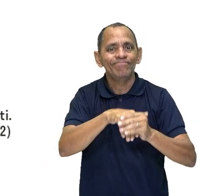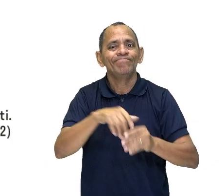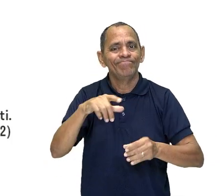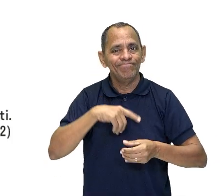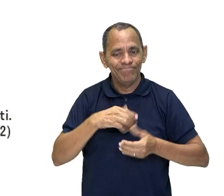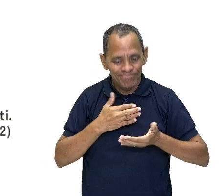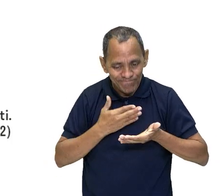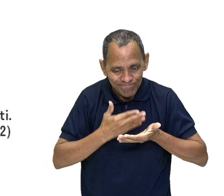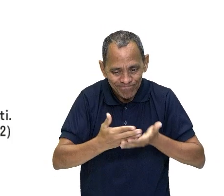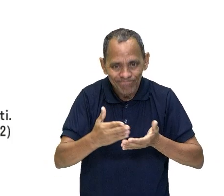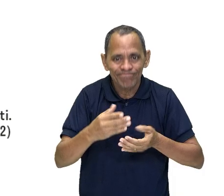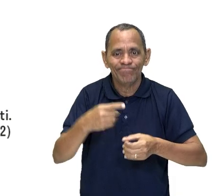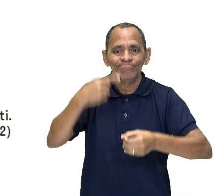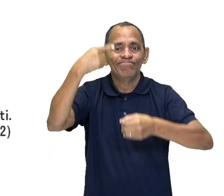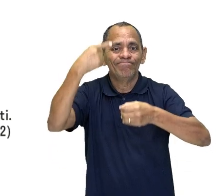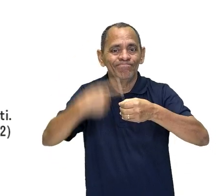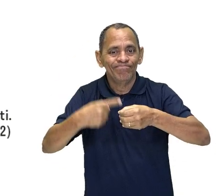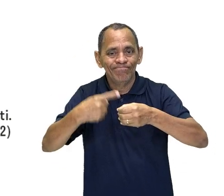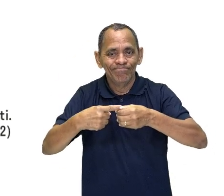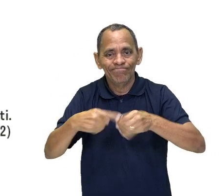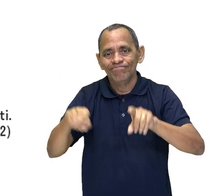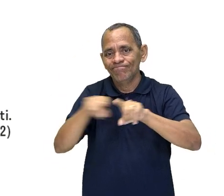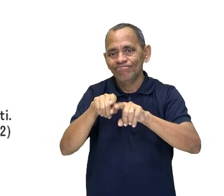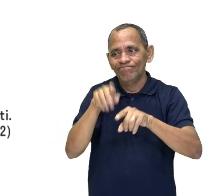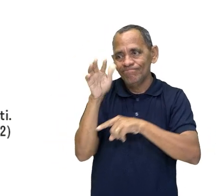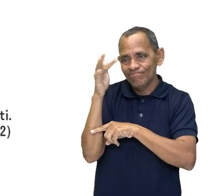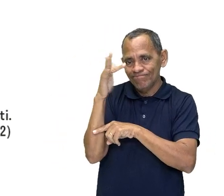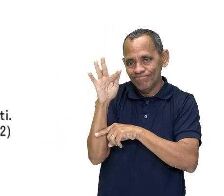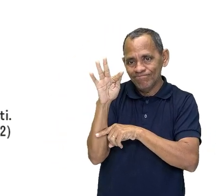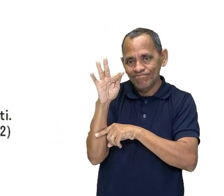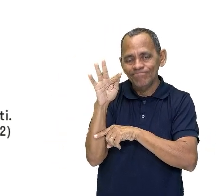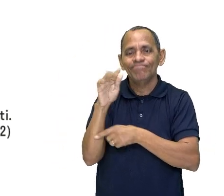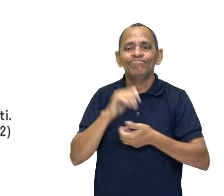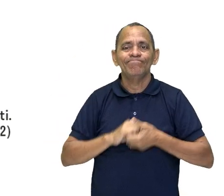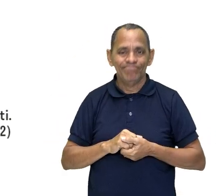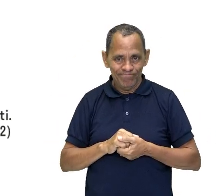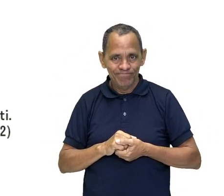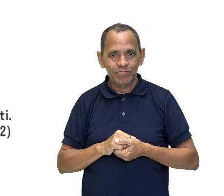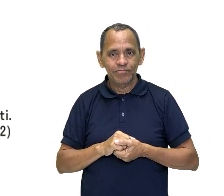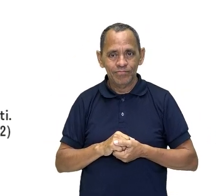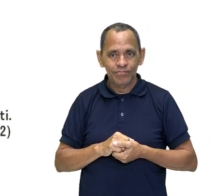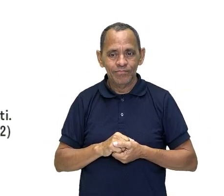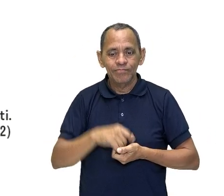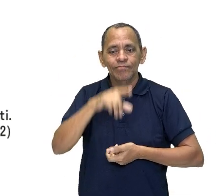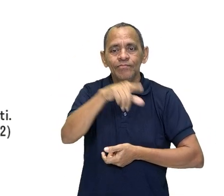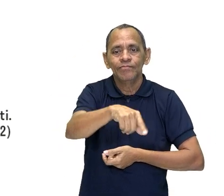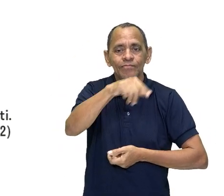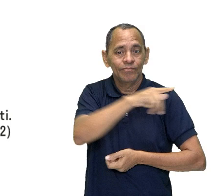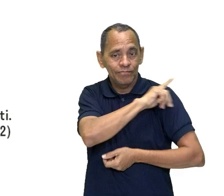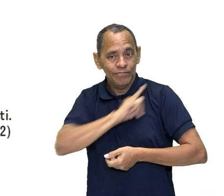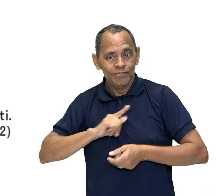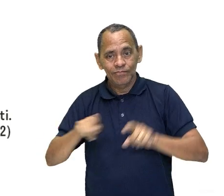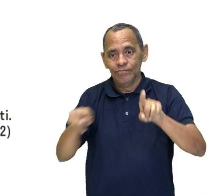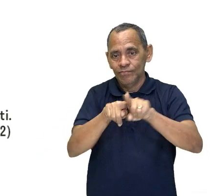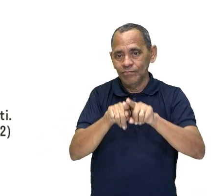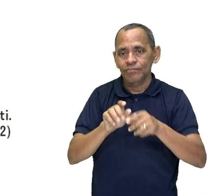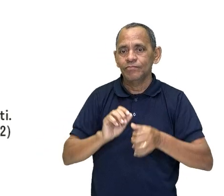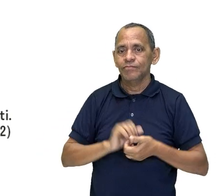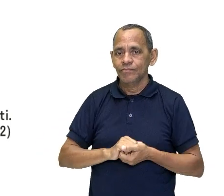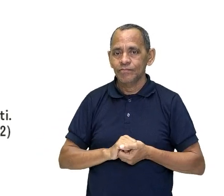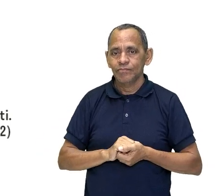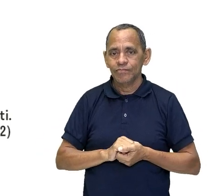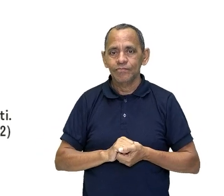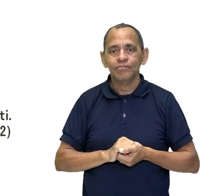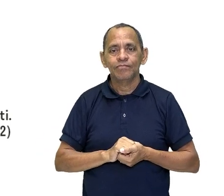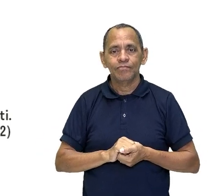até justamente a esfera federal, para o presidente da República. Então a gente está vendo que esse esquema político, essa política